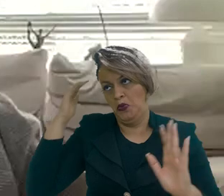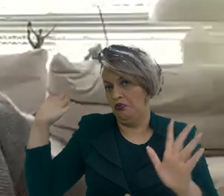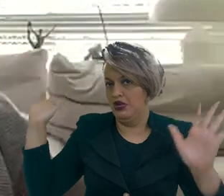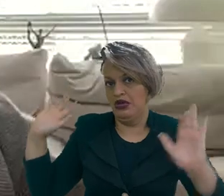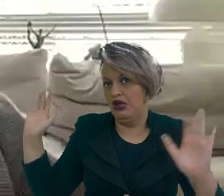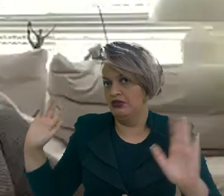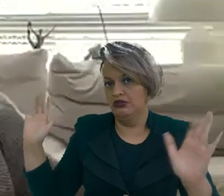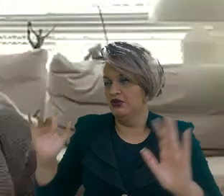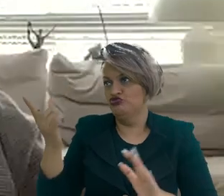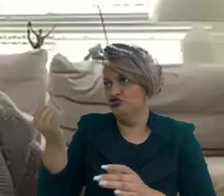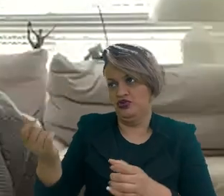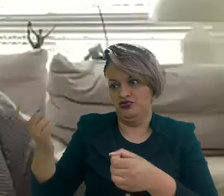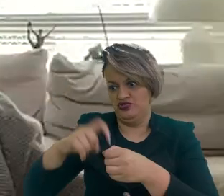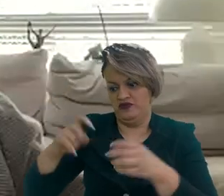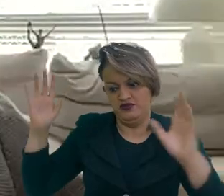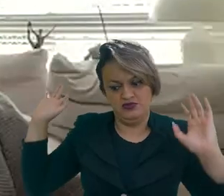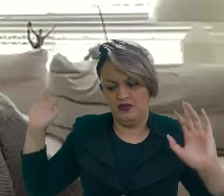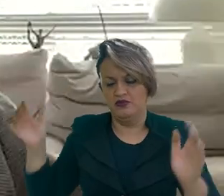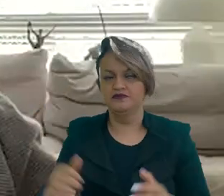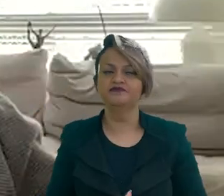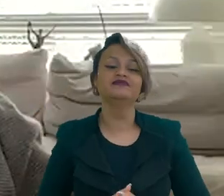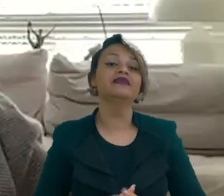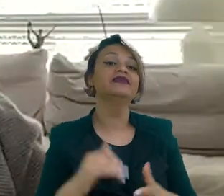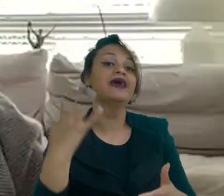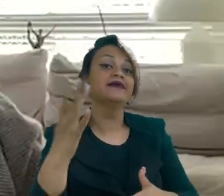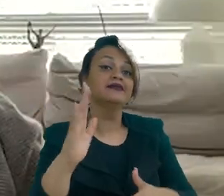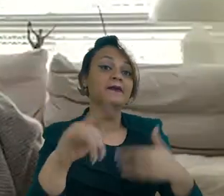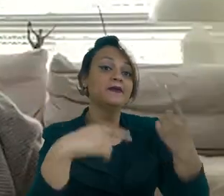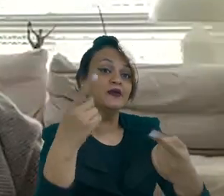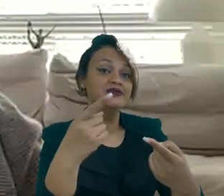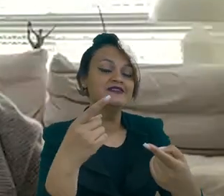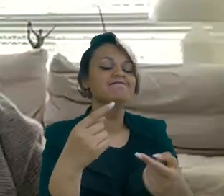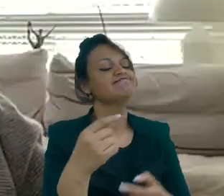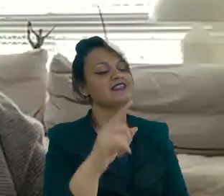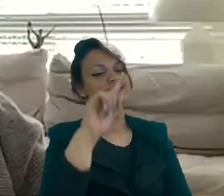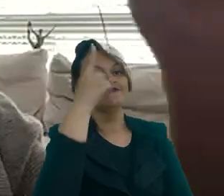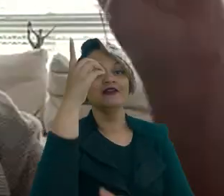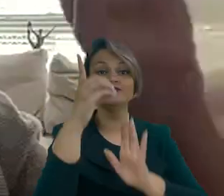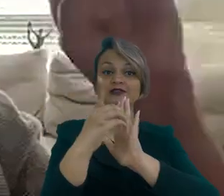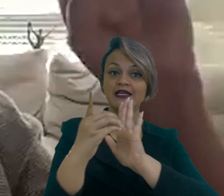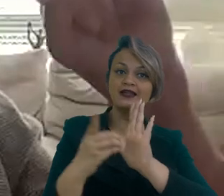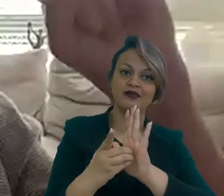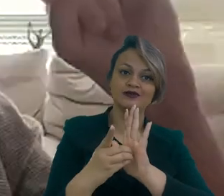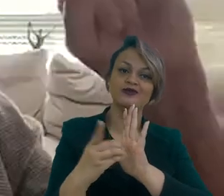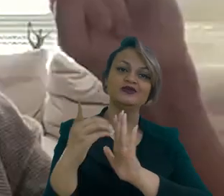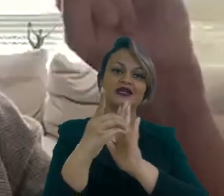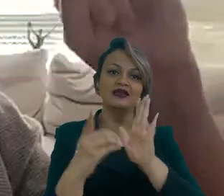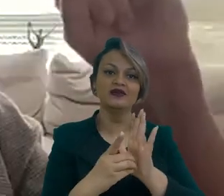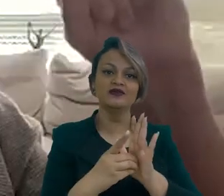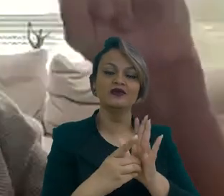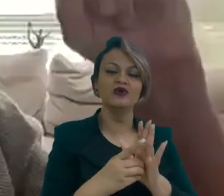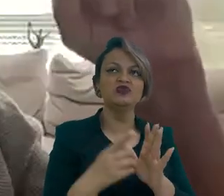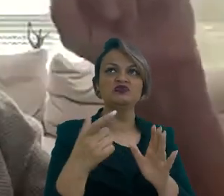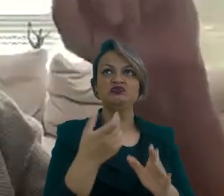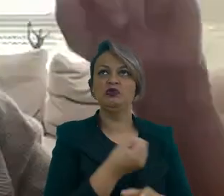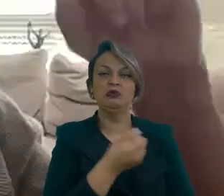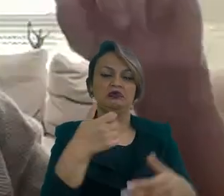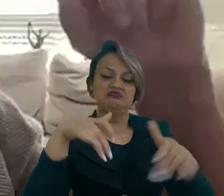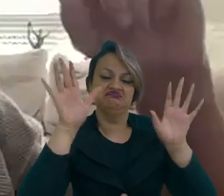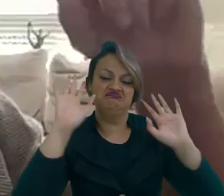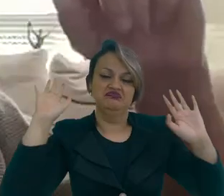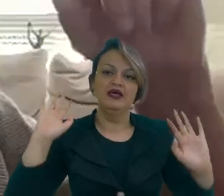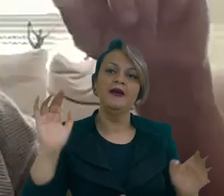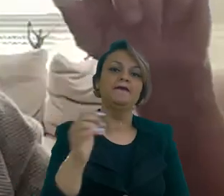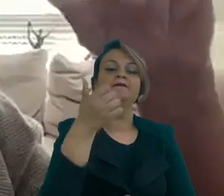não tive culpa então não vou responder Que que aconteceu surge um decreto-lei é